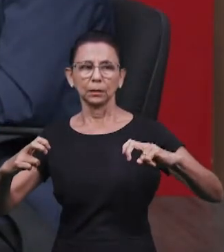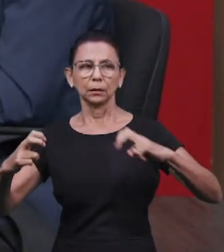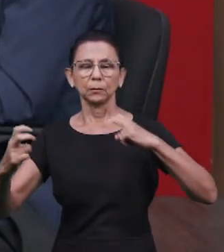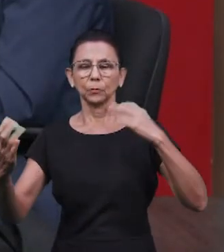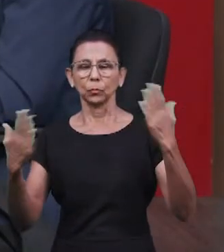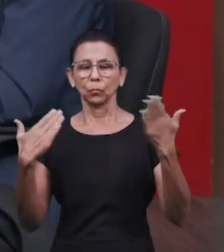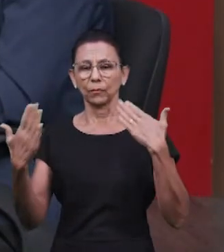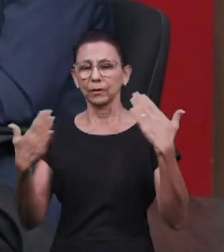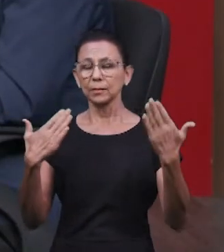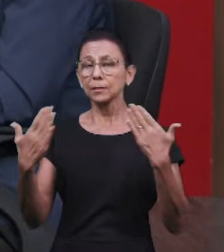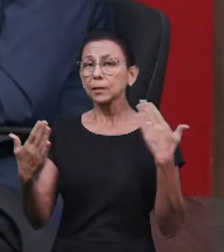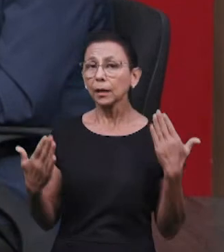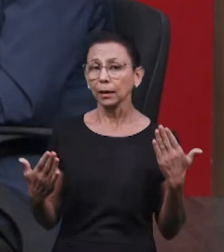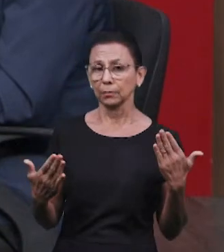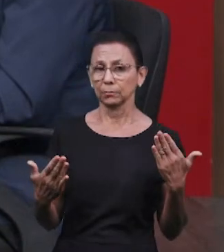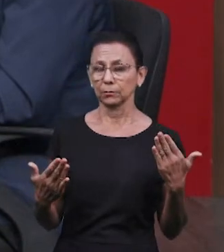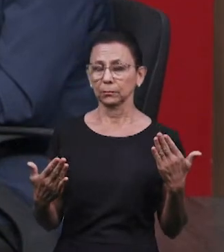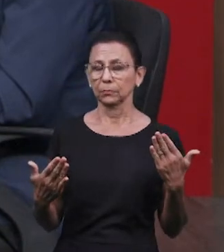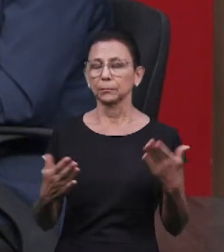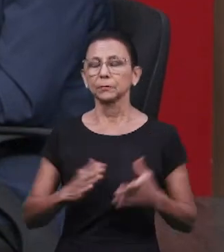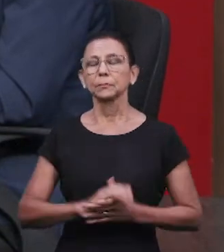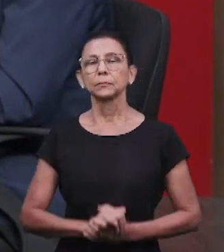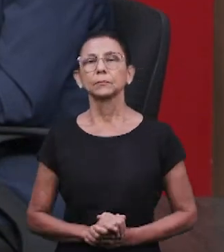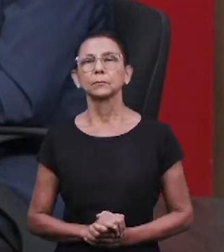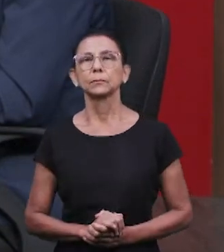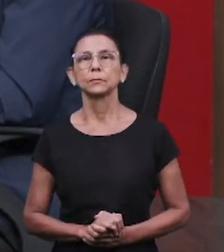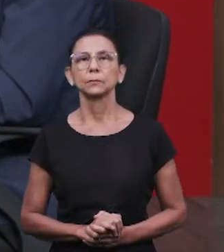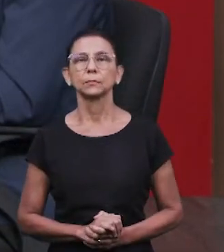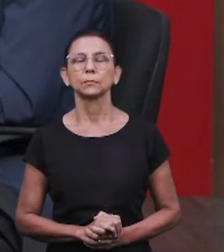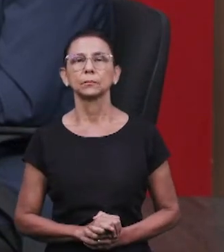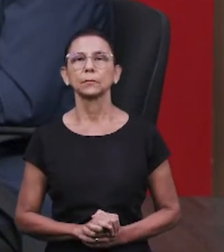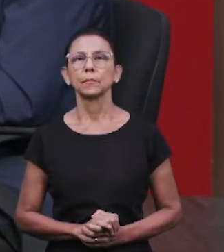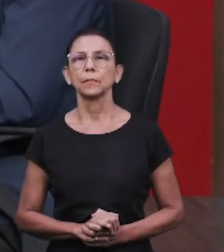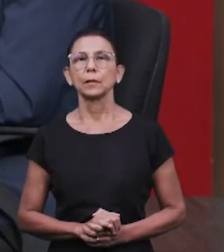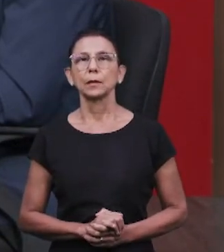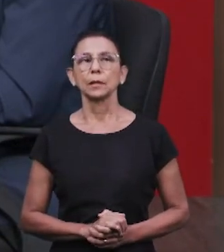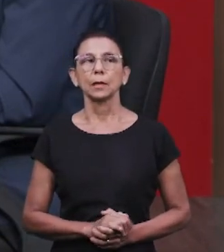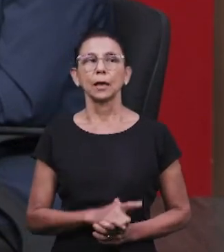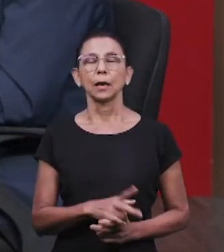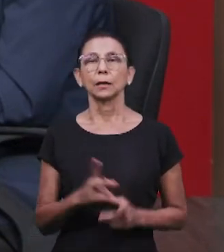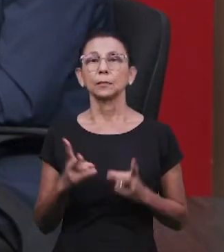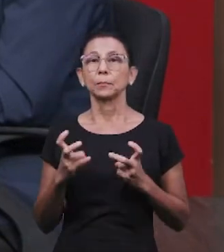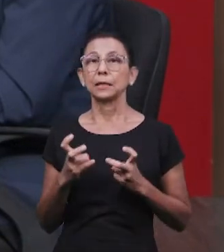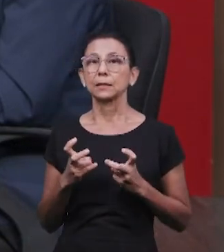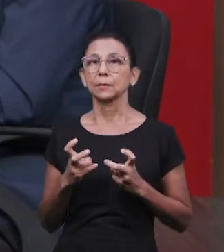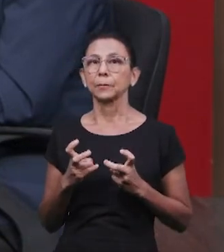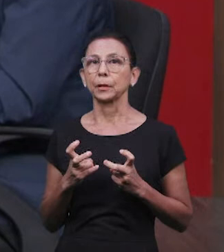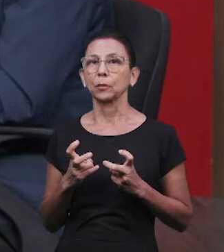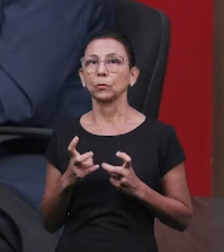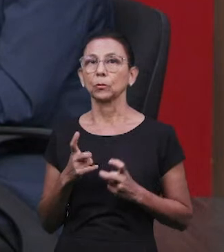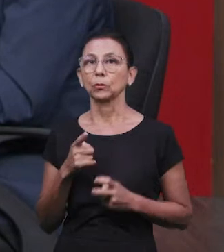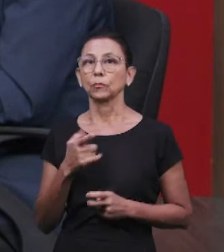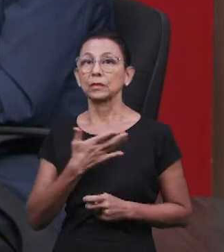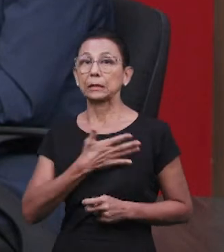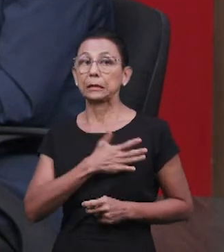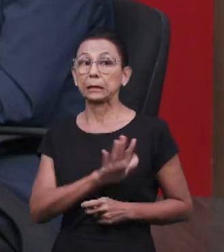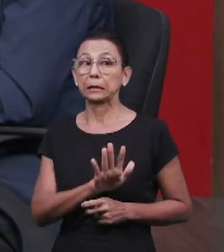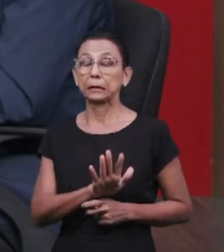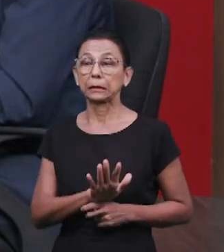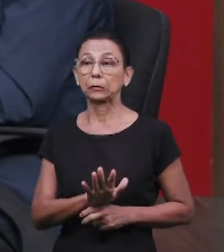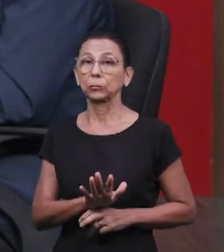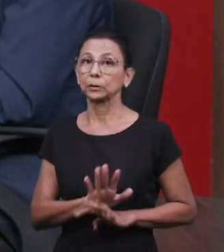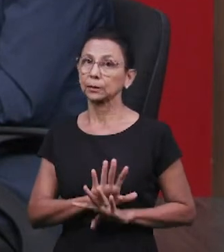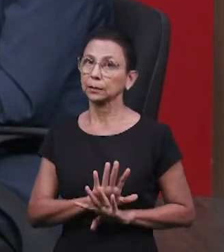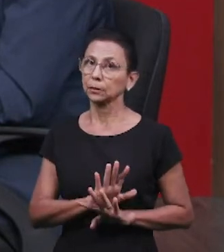forma. Então, quando você mostra que você não está satisfeito com aquela atitude que ele tomou, ele